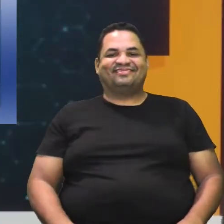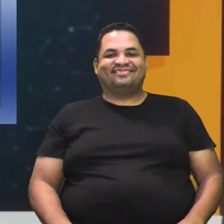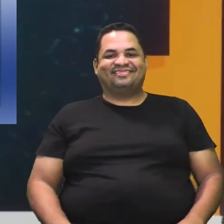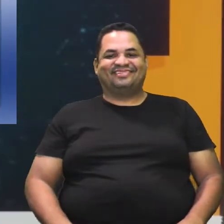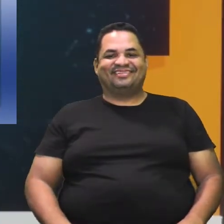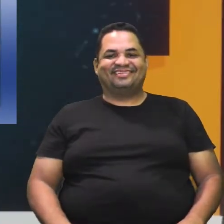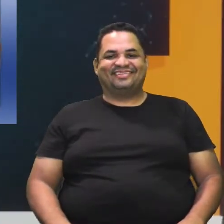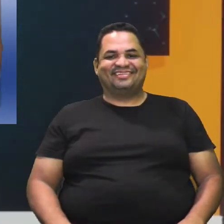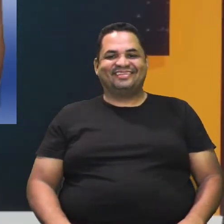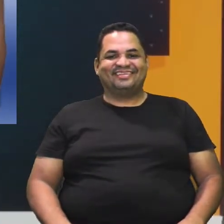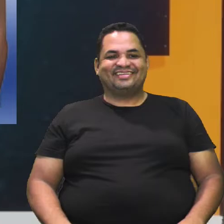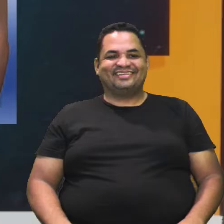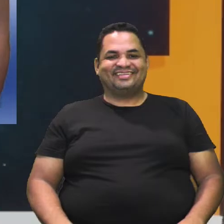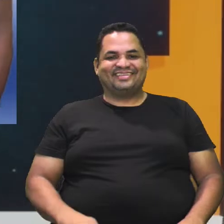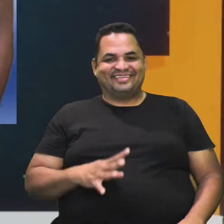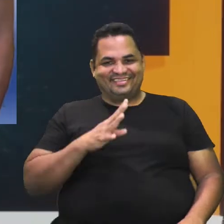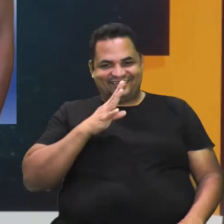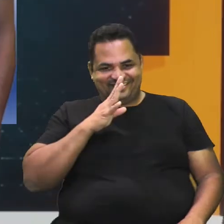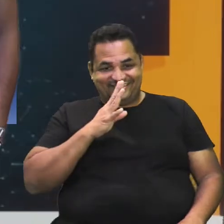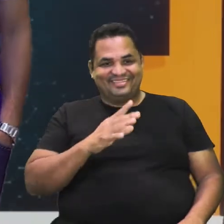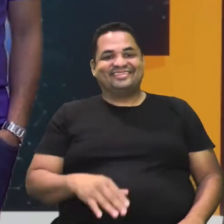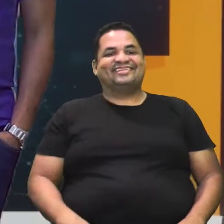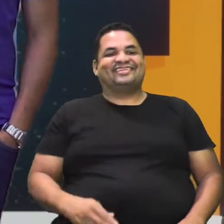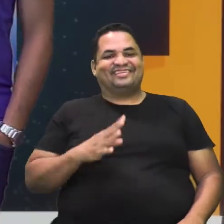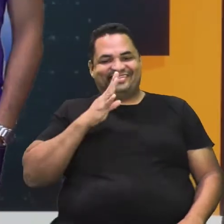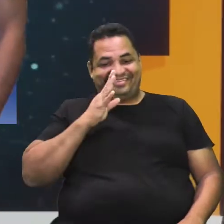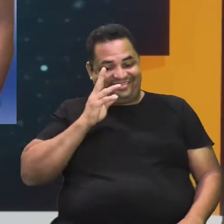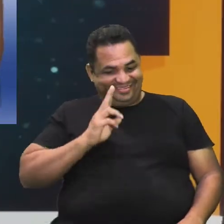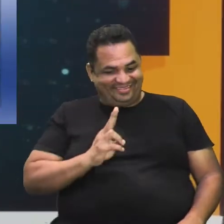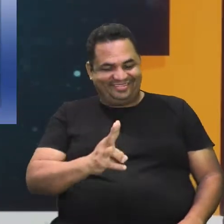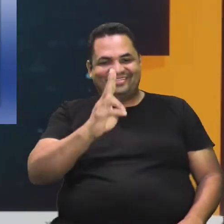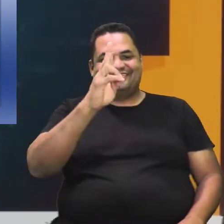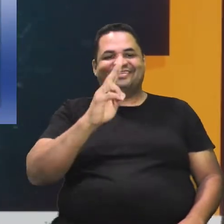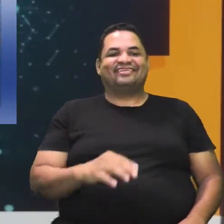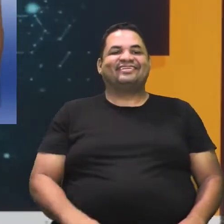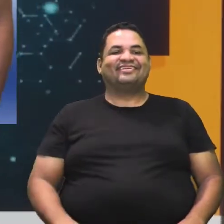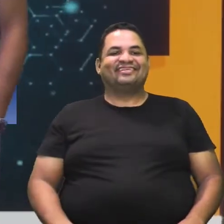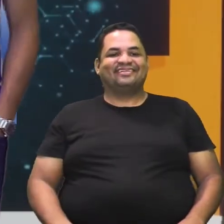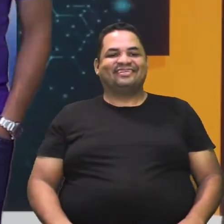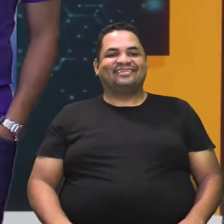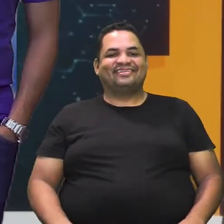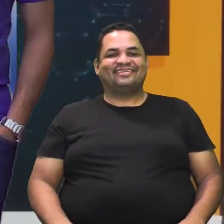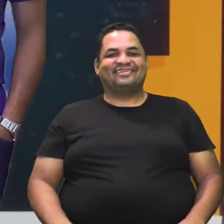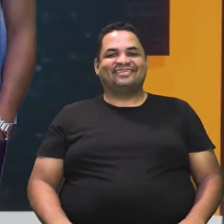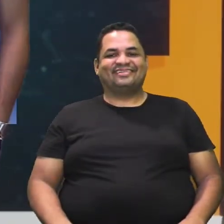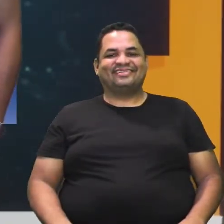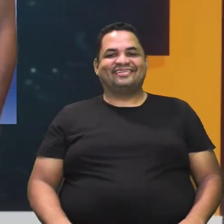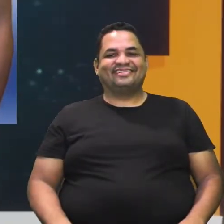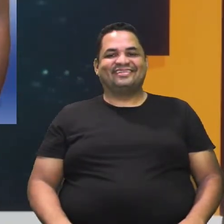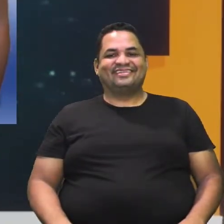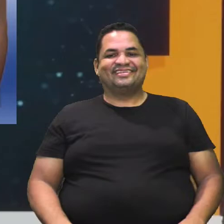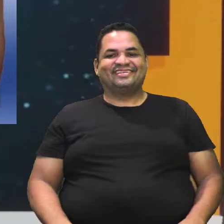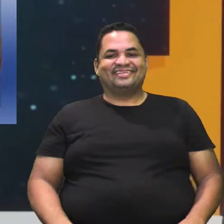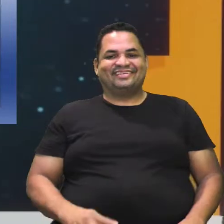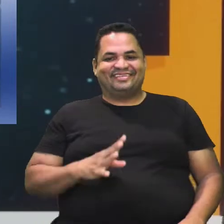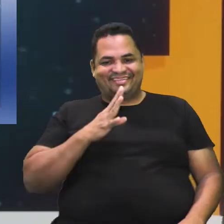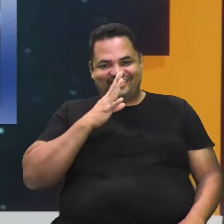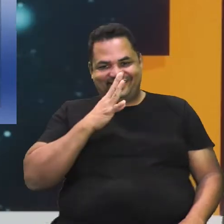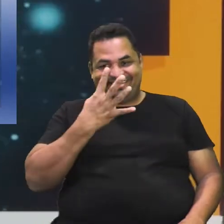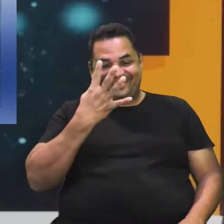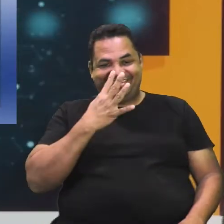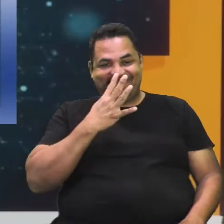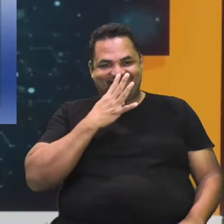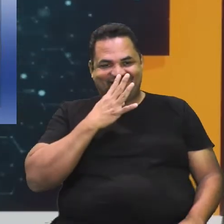Aí, primeiro... É assim? Tá Tá bom, então Eu vou só no cheiro?